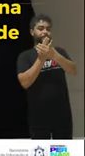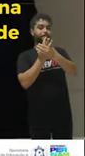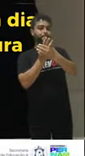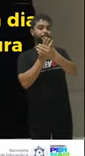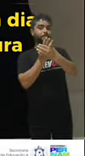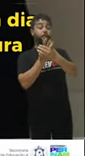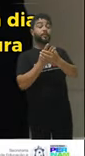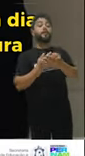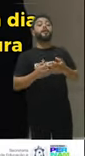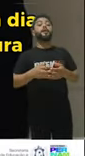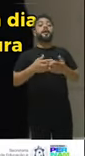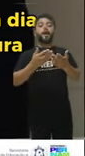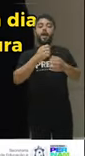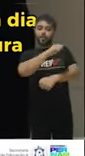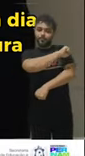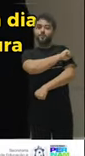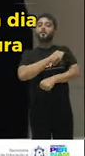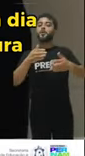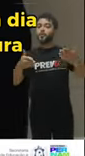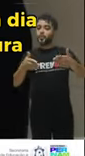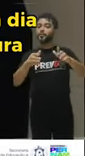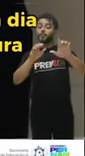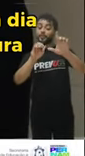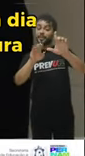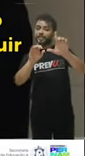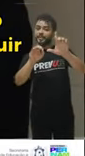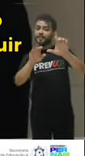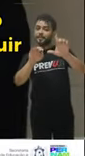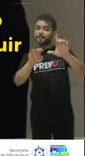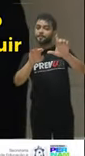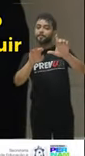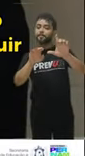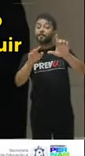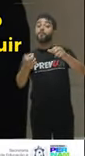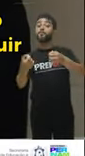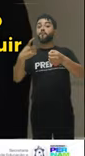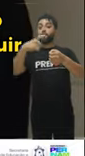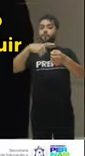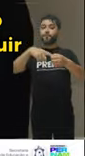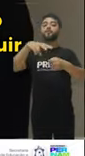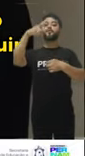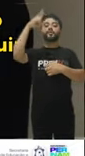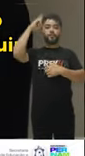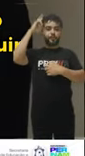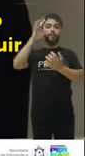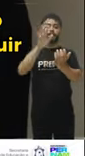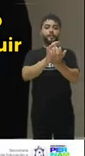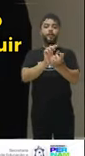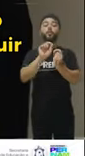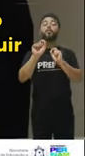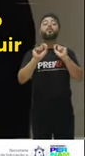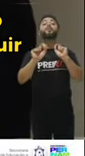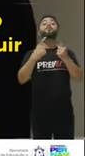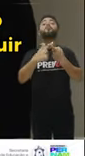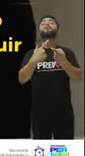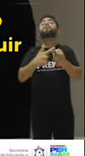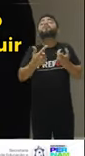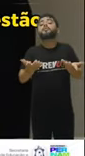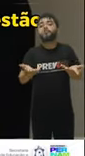Pernambuco, onde eu estudo hoje em dia, eu consegui licenciatura. E hoje eu retornei ao PREVUP para